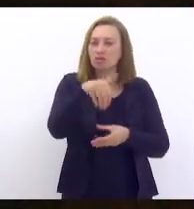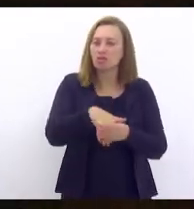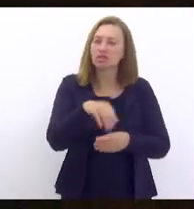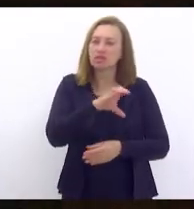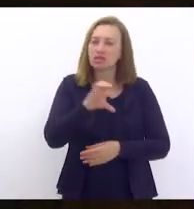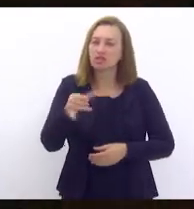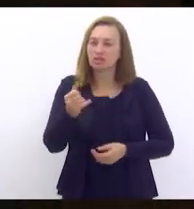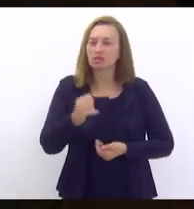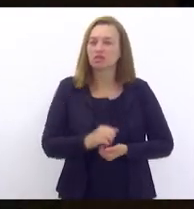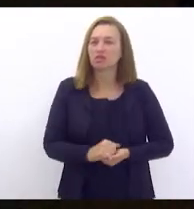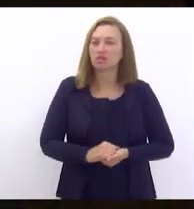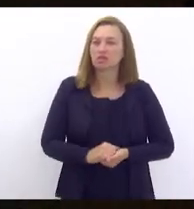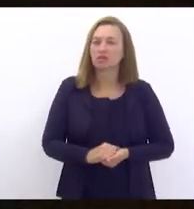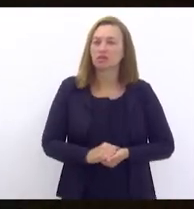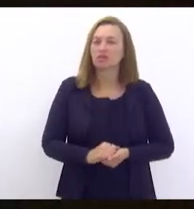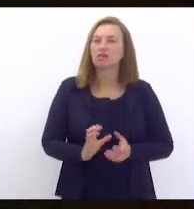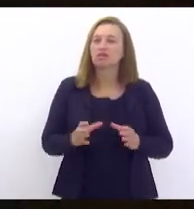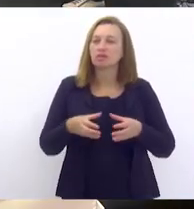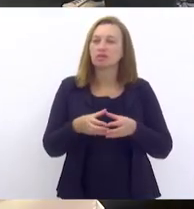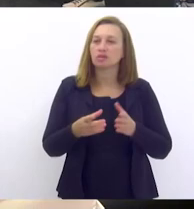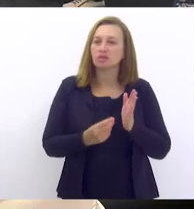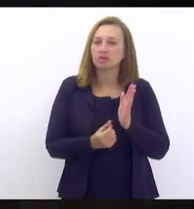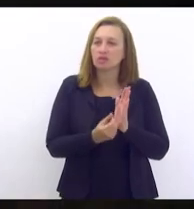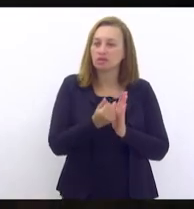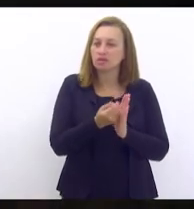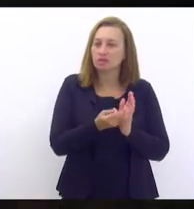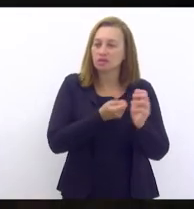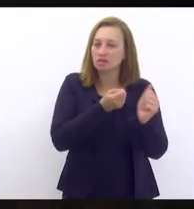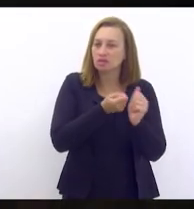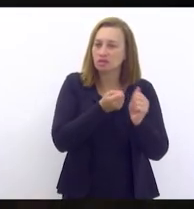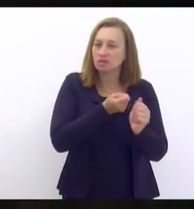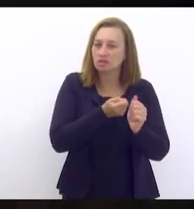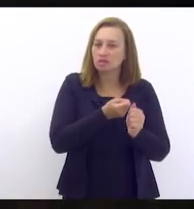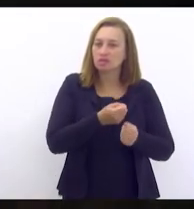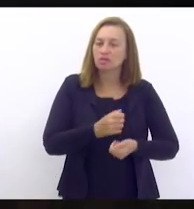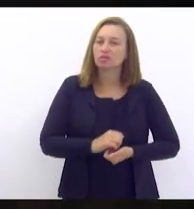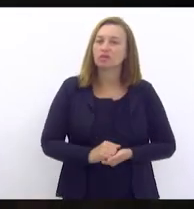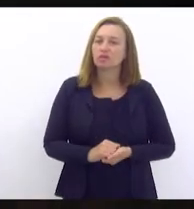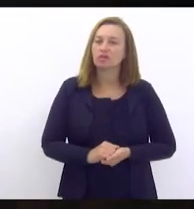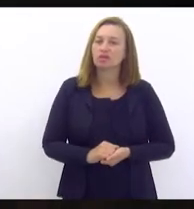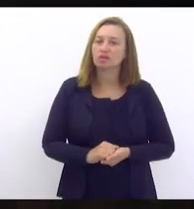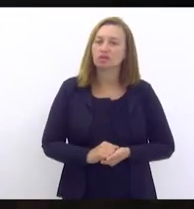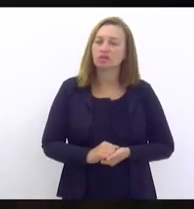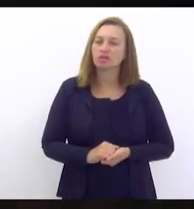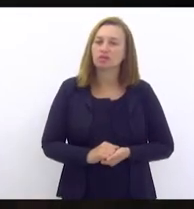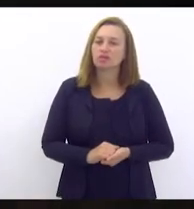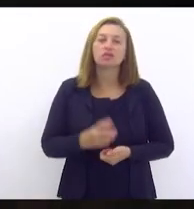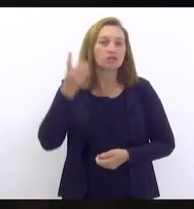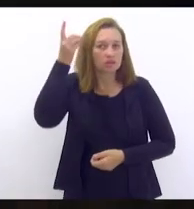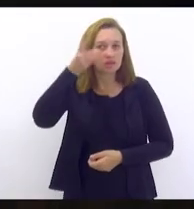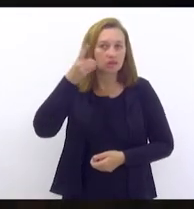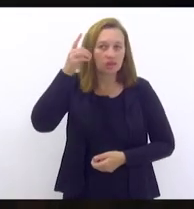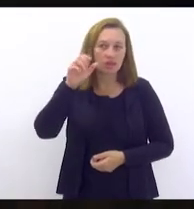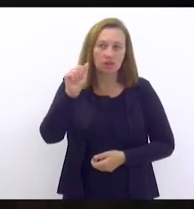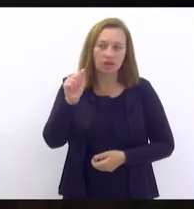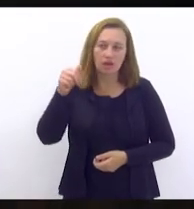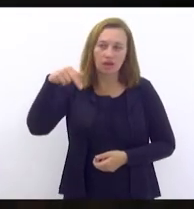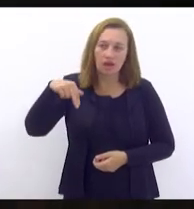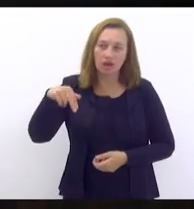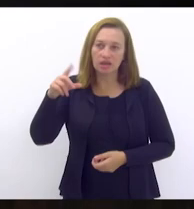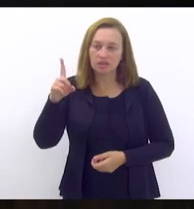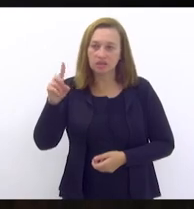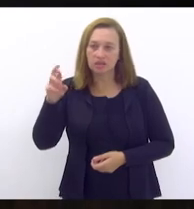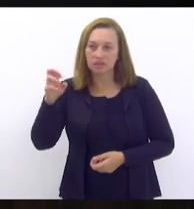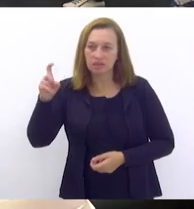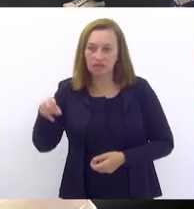CCJ. Pela Comissão de Orçamento, Finanças, Fiscalização Financeira e Controle, deputado André Correia, deputado